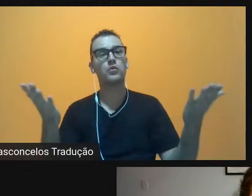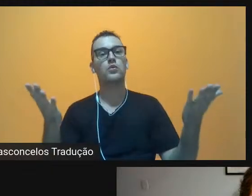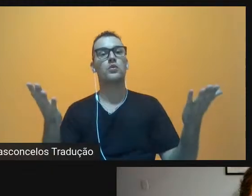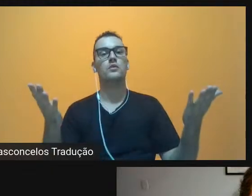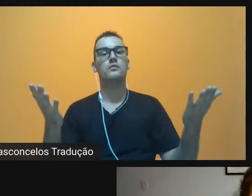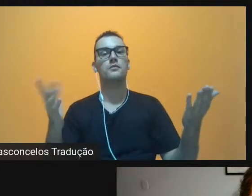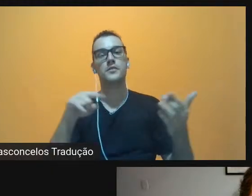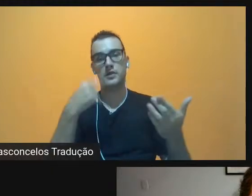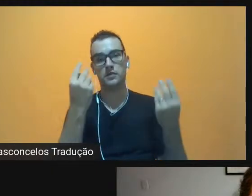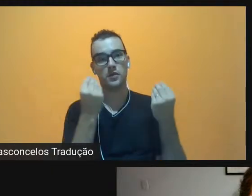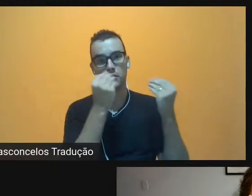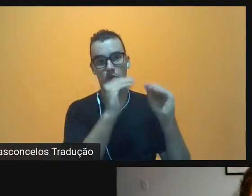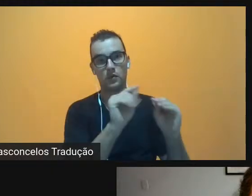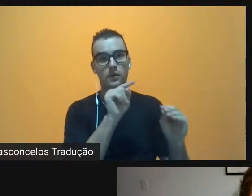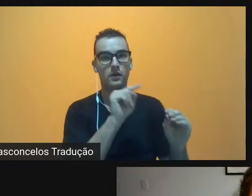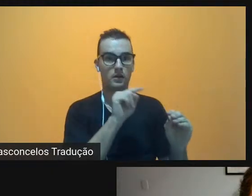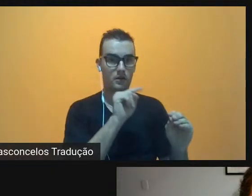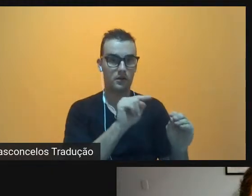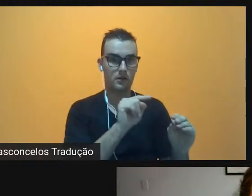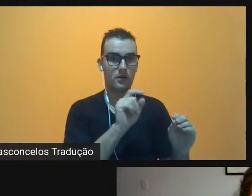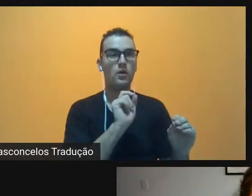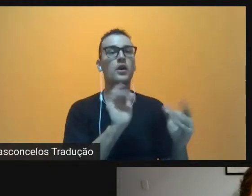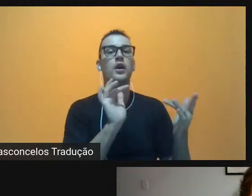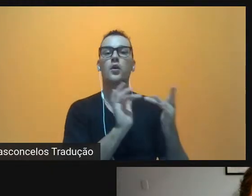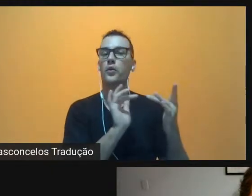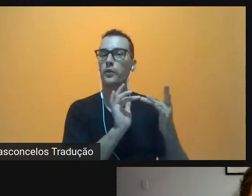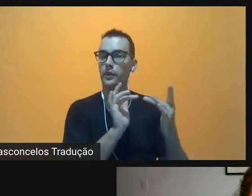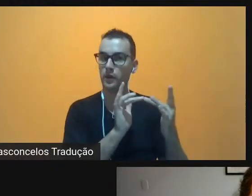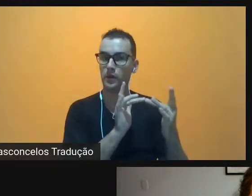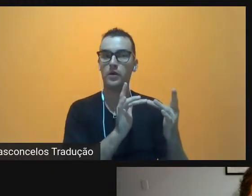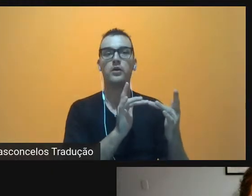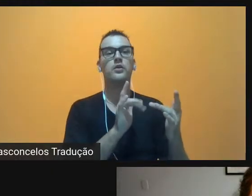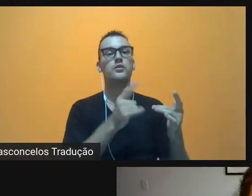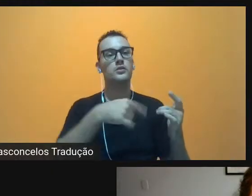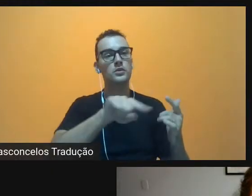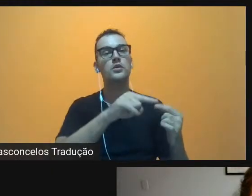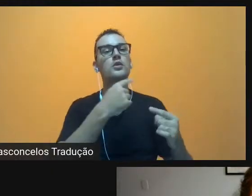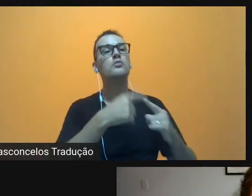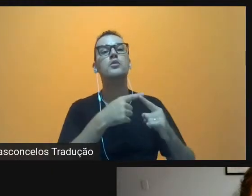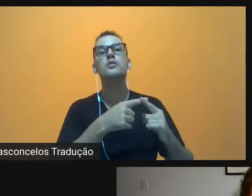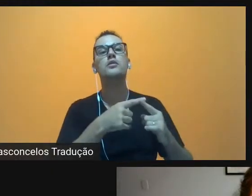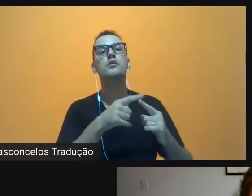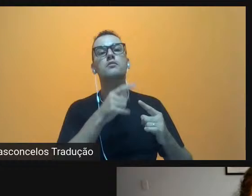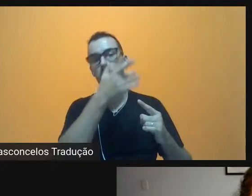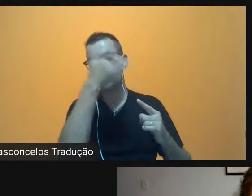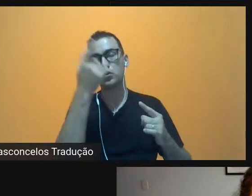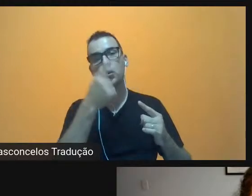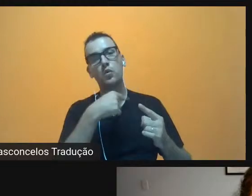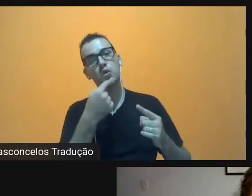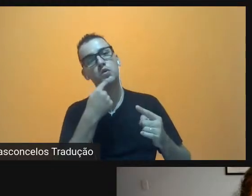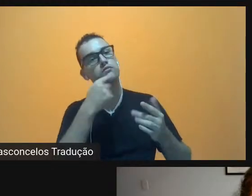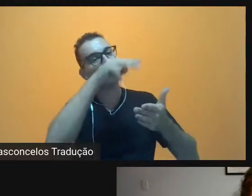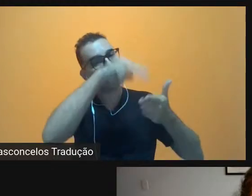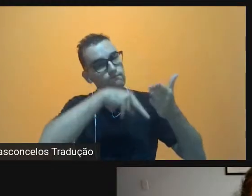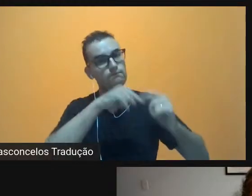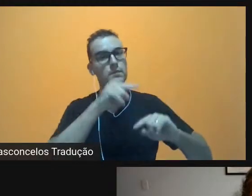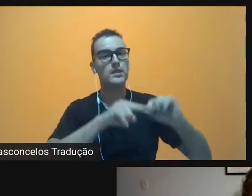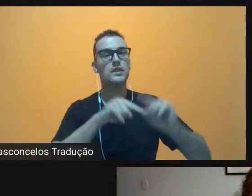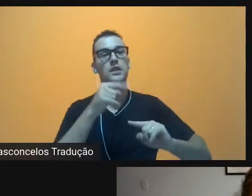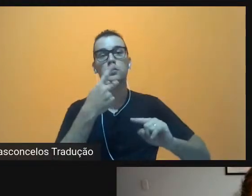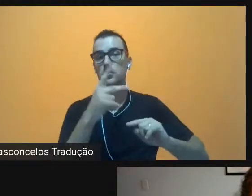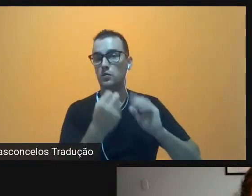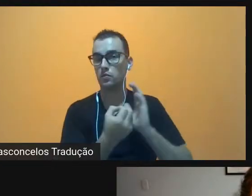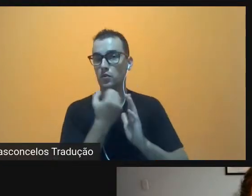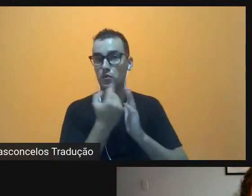vai colocar, tá, o contato para ver esse material, né, do seu produto em si, porque também